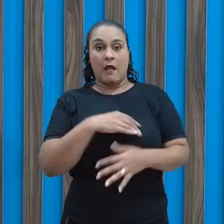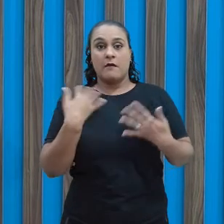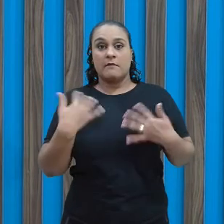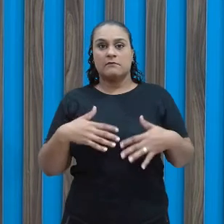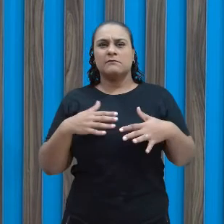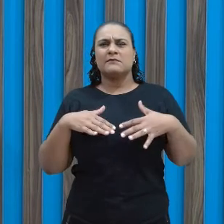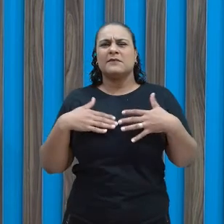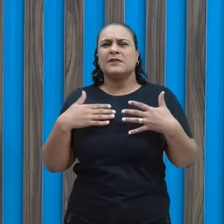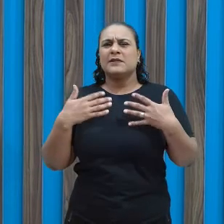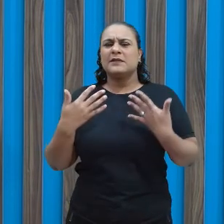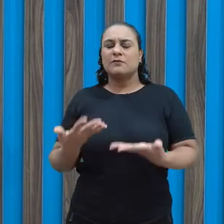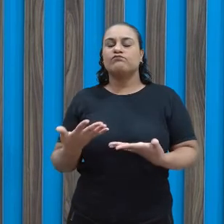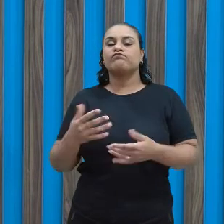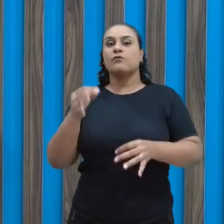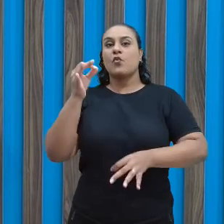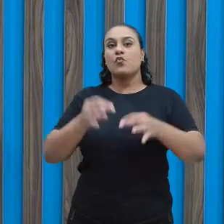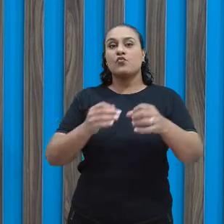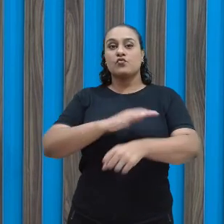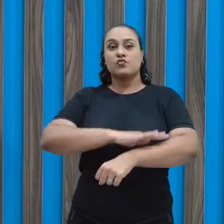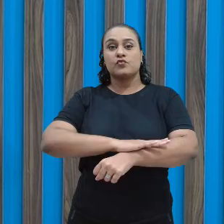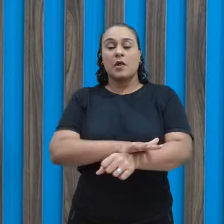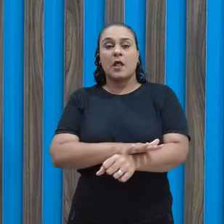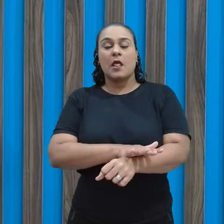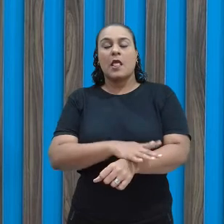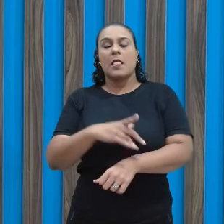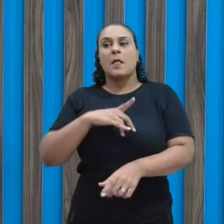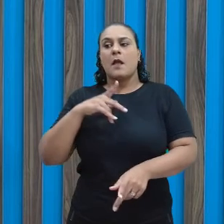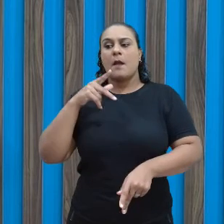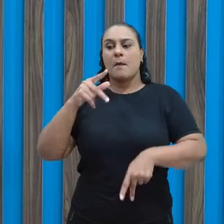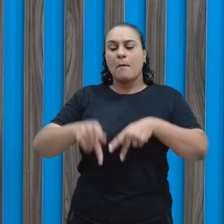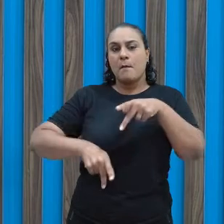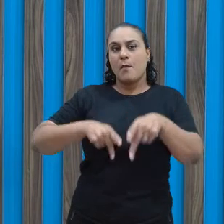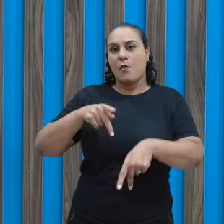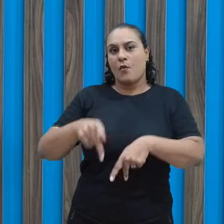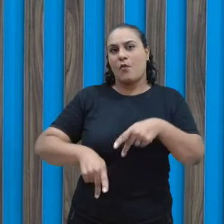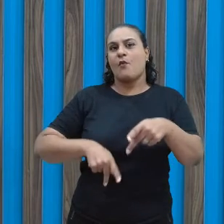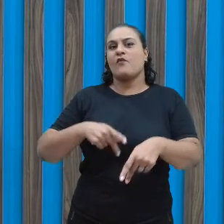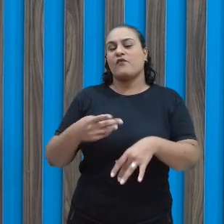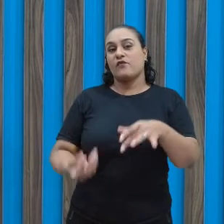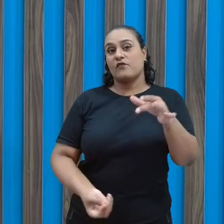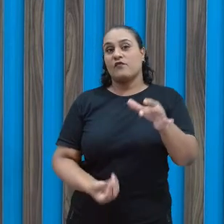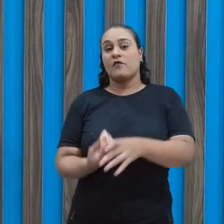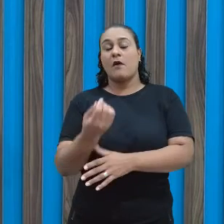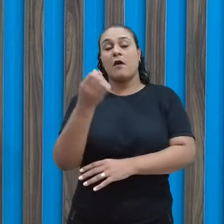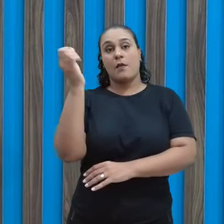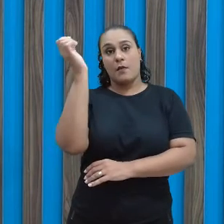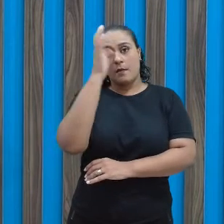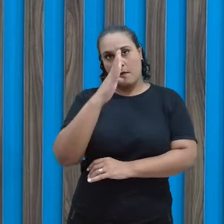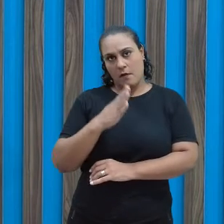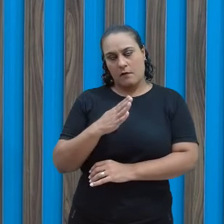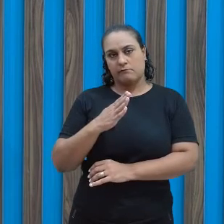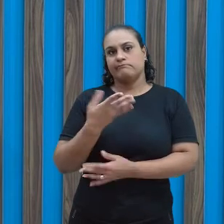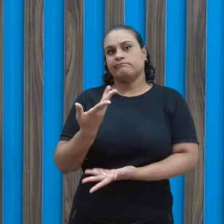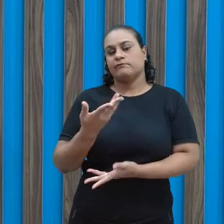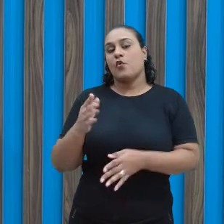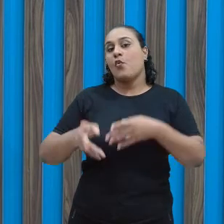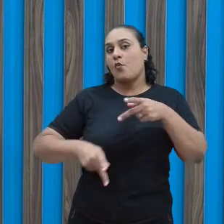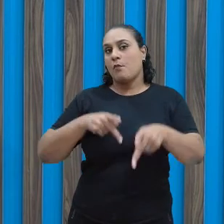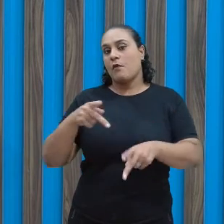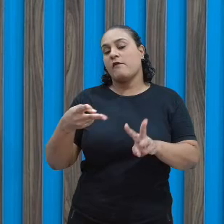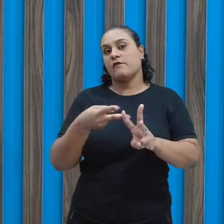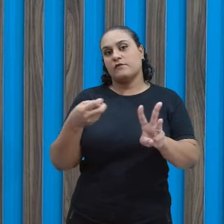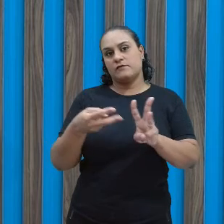racial é ver que tem povos que são povos que fundaram o nosso país, os povos indígenas, né? Os